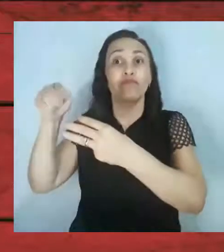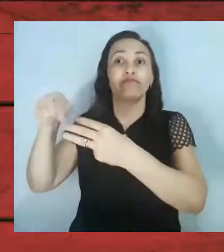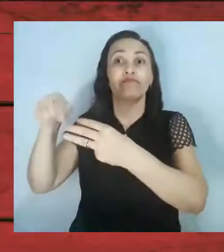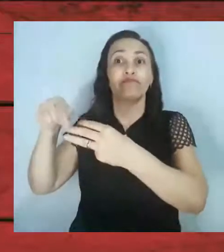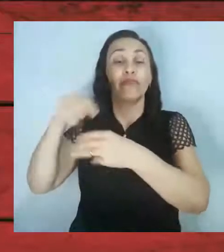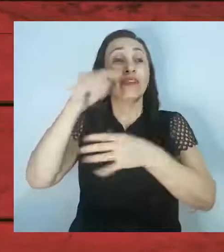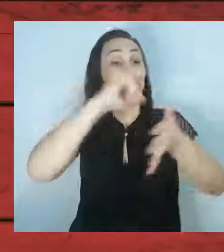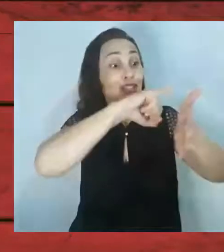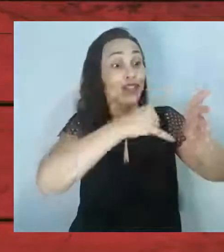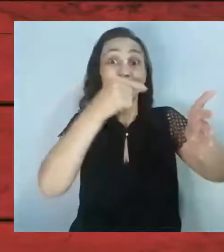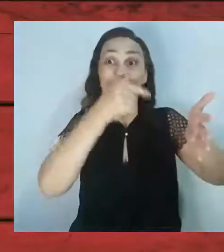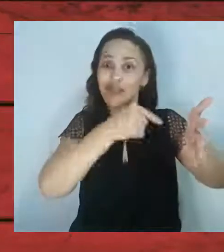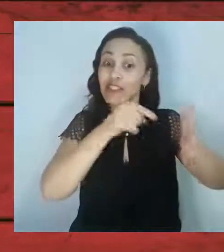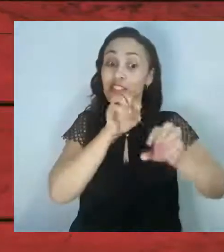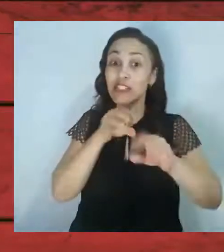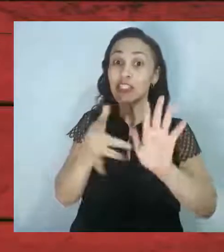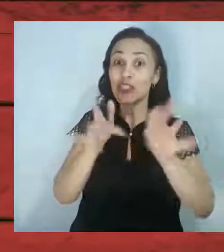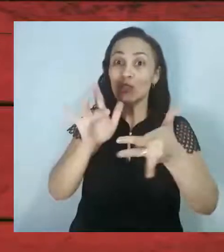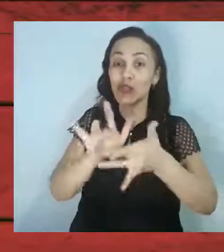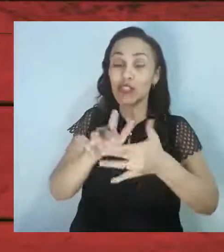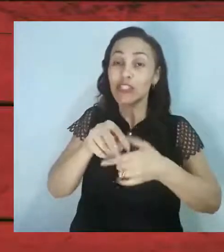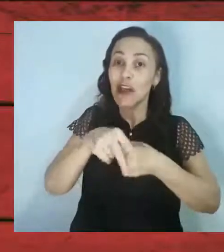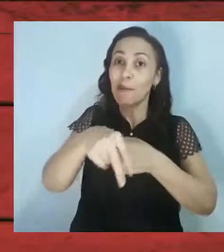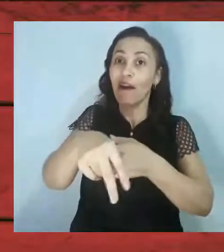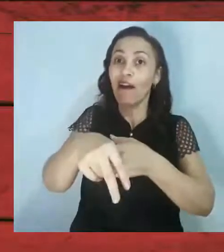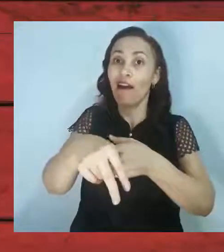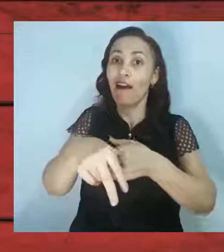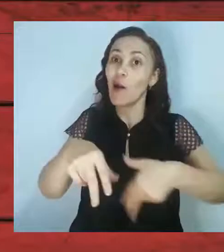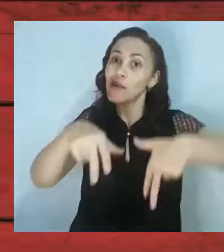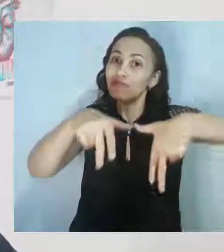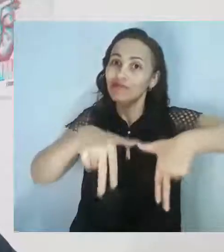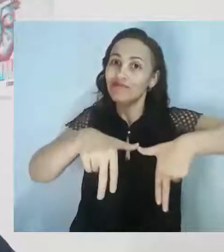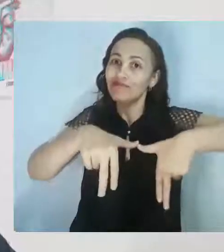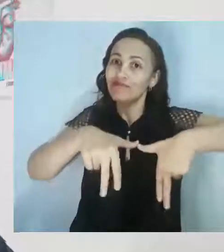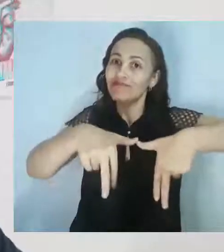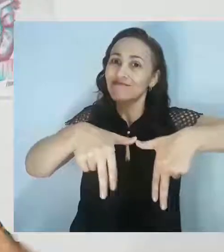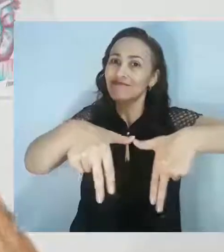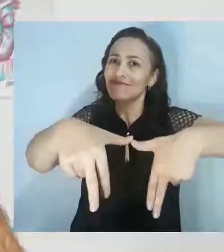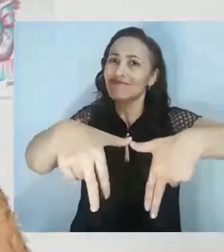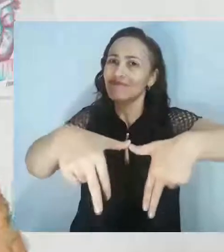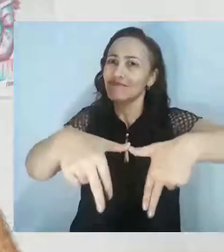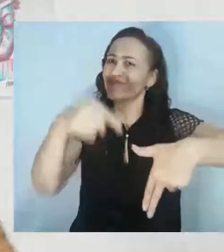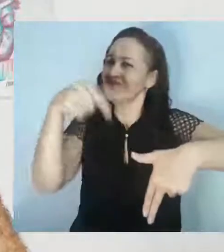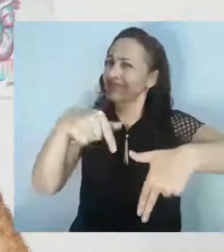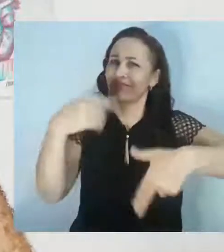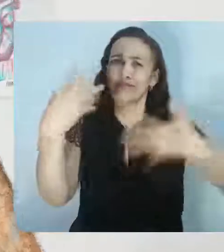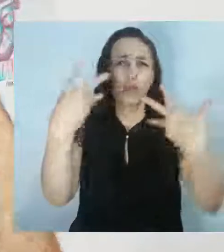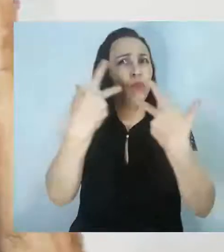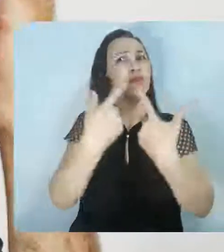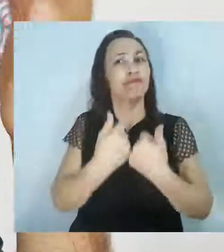José ensinou Jesus a andar, segurando pela mão. Olha que cena, gente, que cena